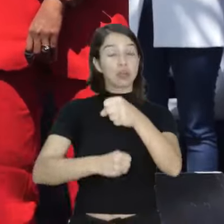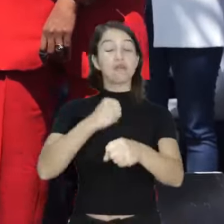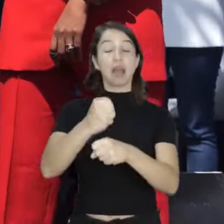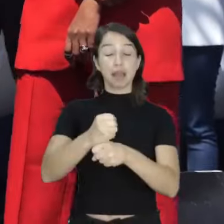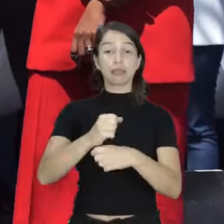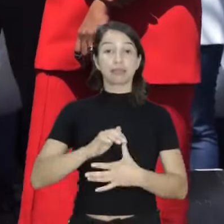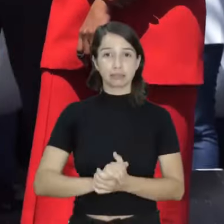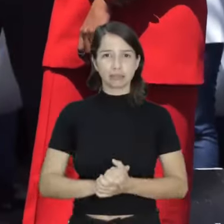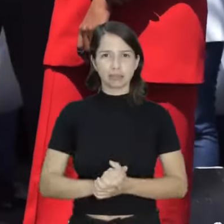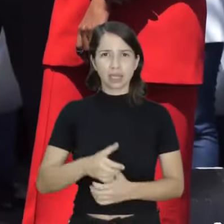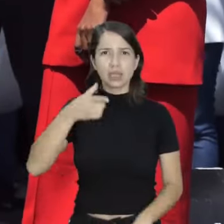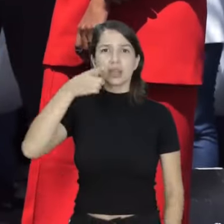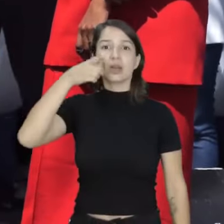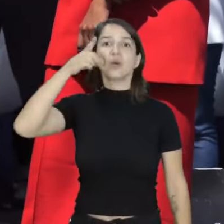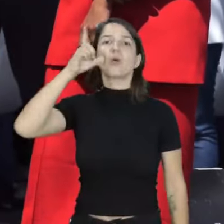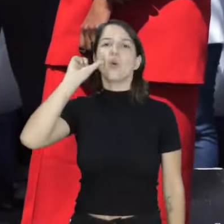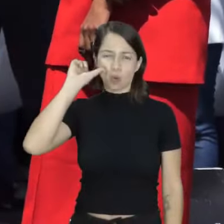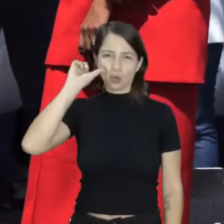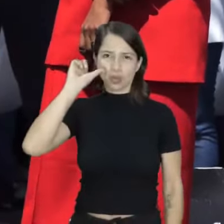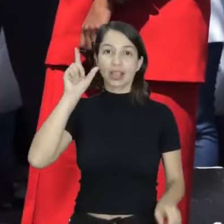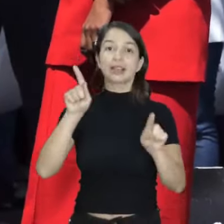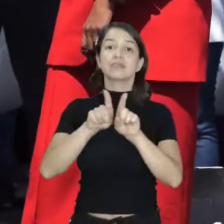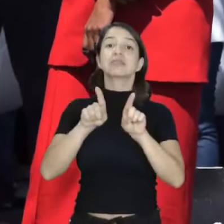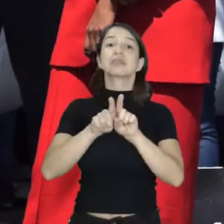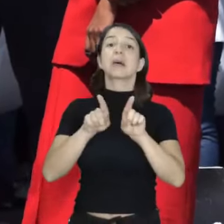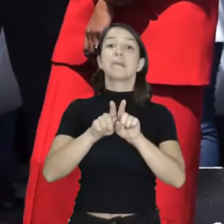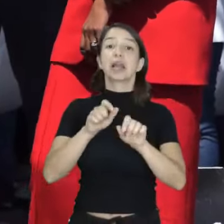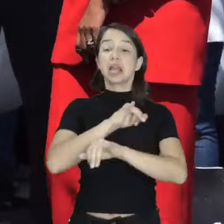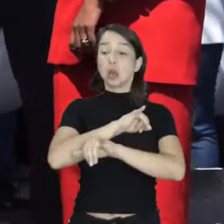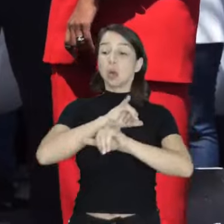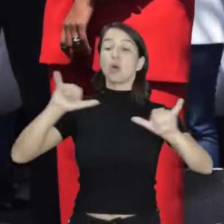emprego, ele vai dar mais R$200.